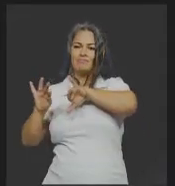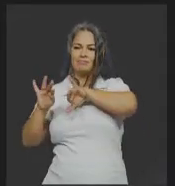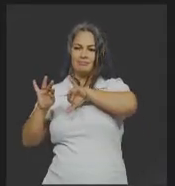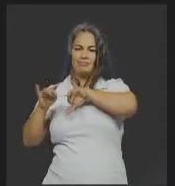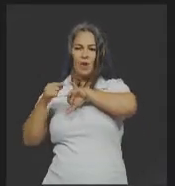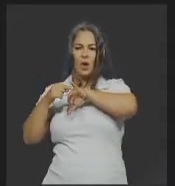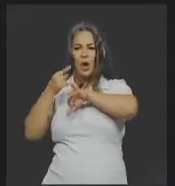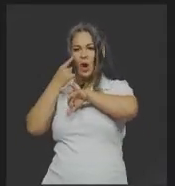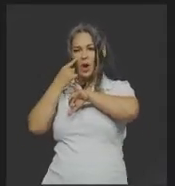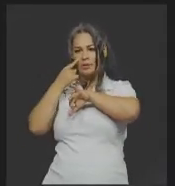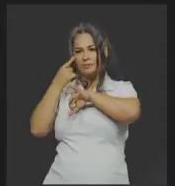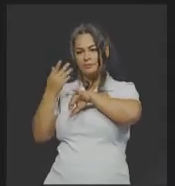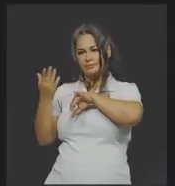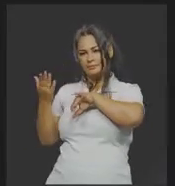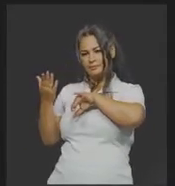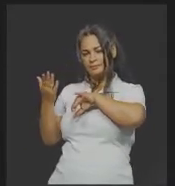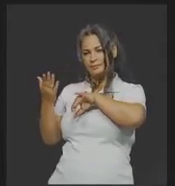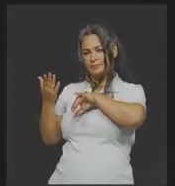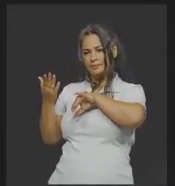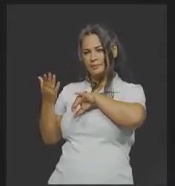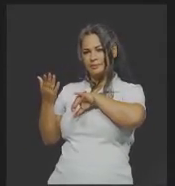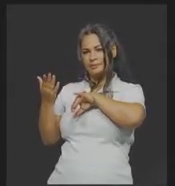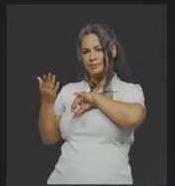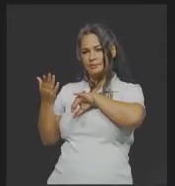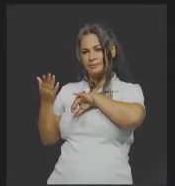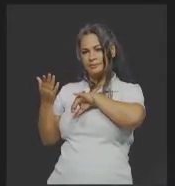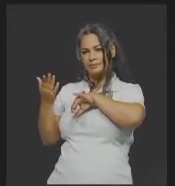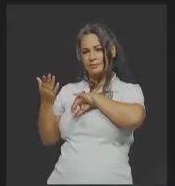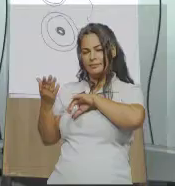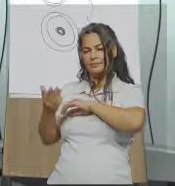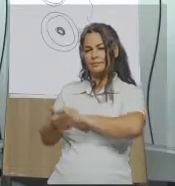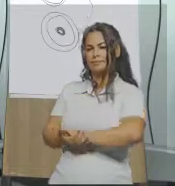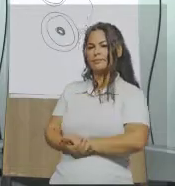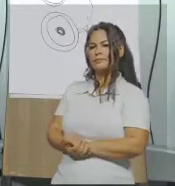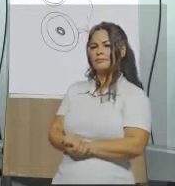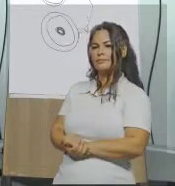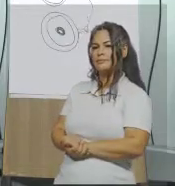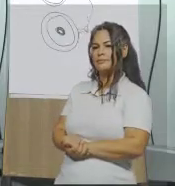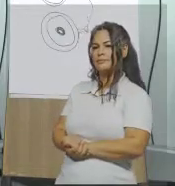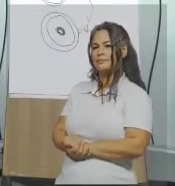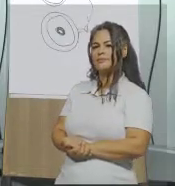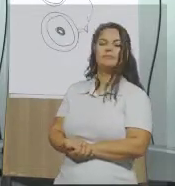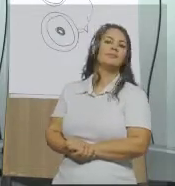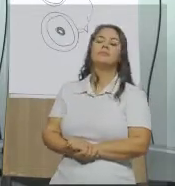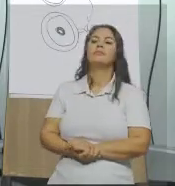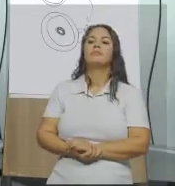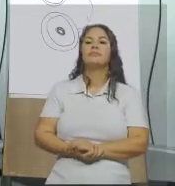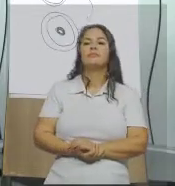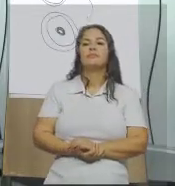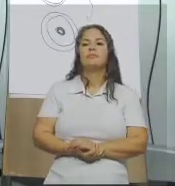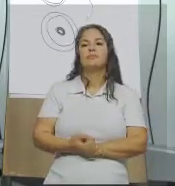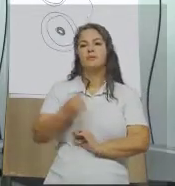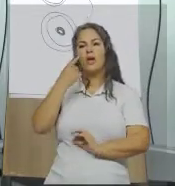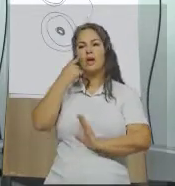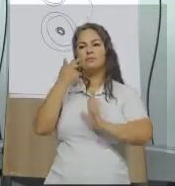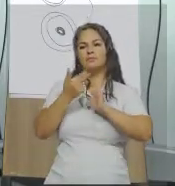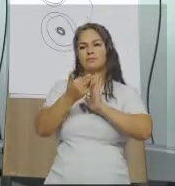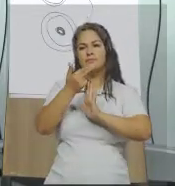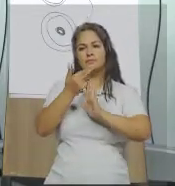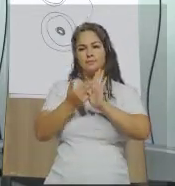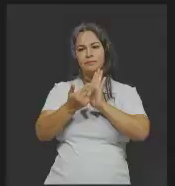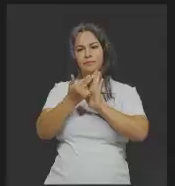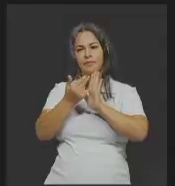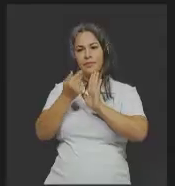Bom, vamos ver então o que são a neurohipófise e a adenohipófise. Está aqui uma figura, vamos dar uma